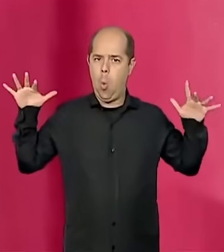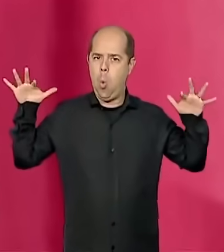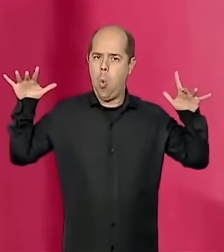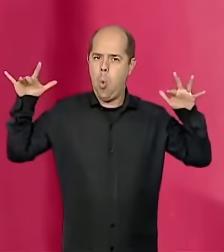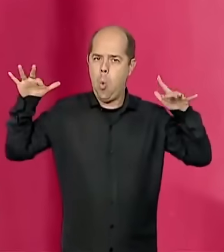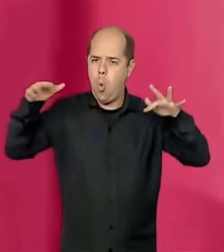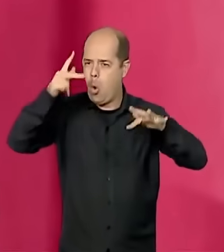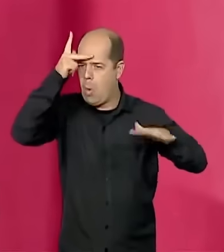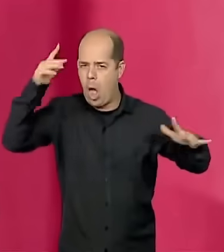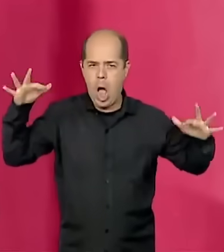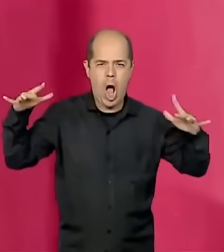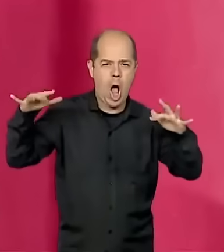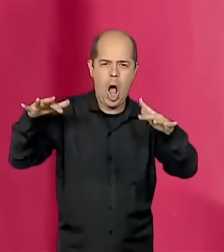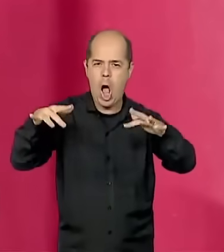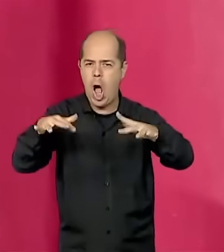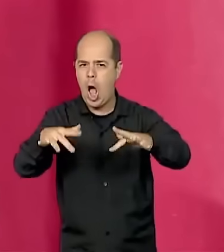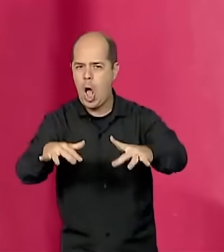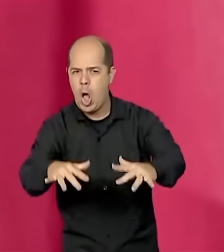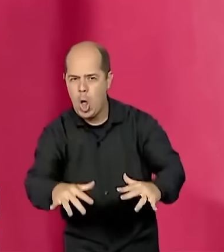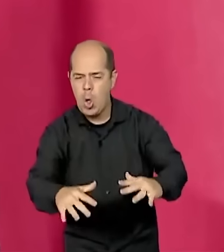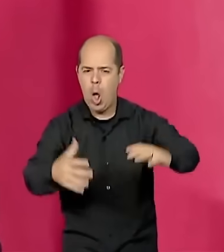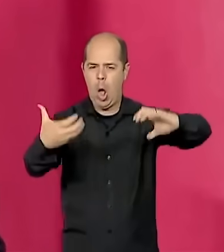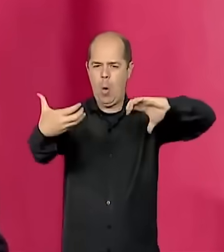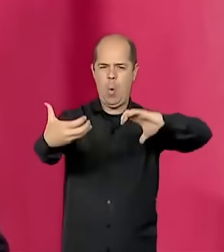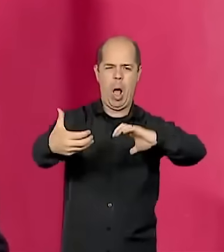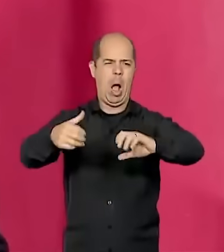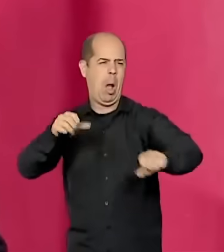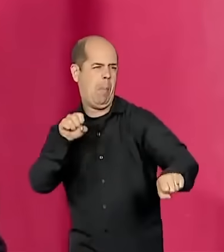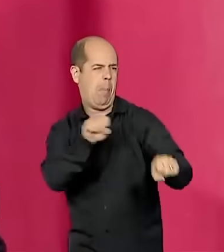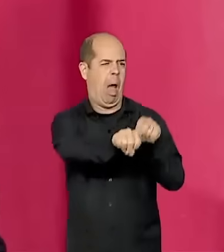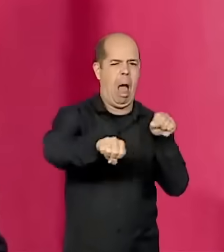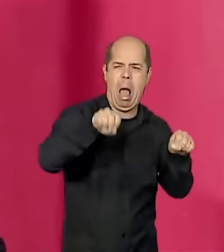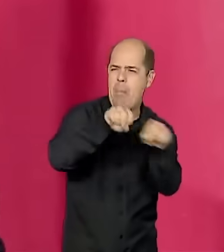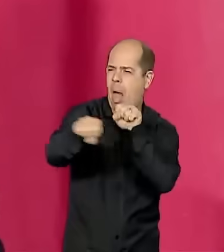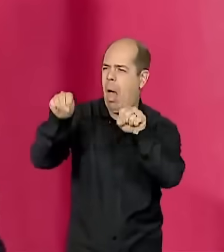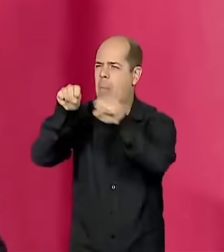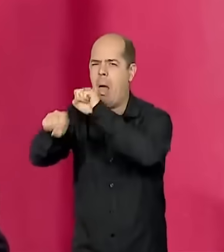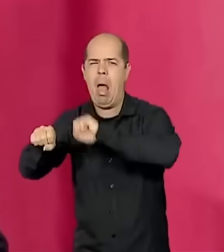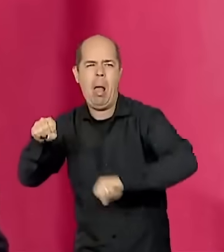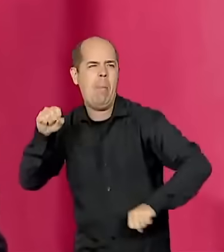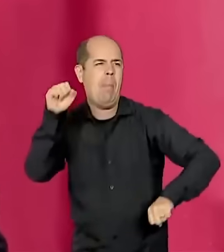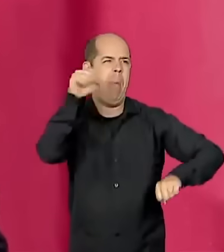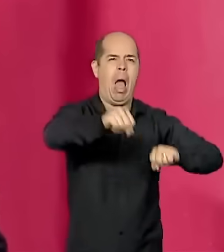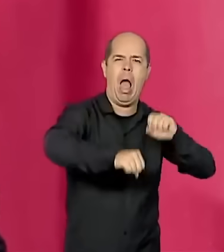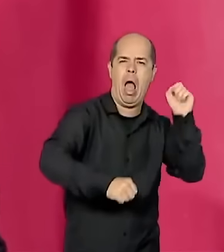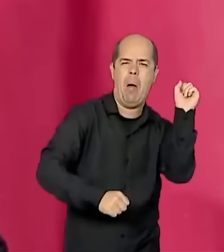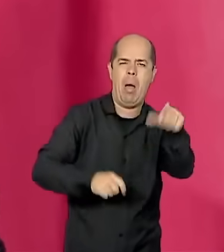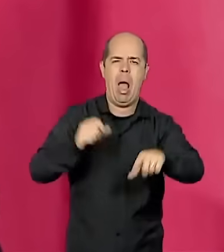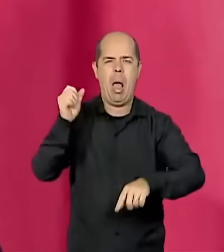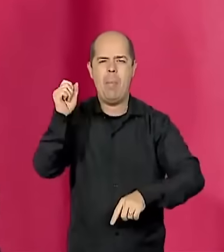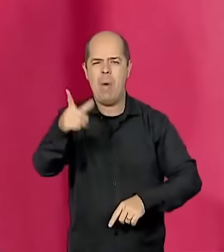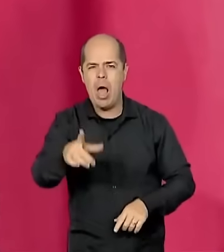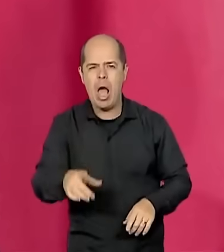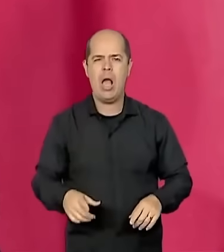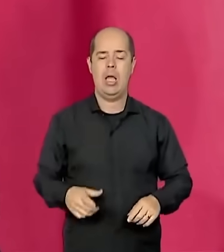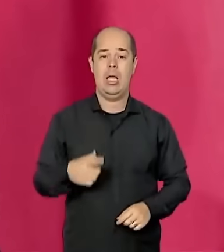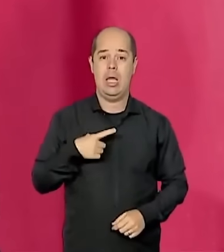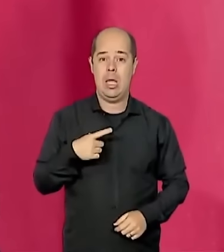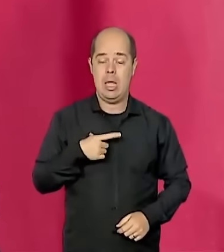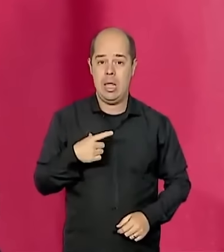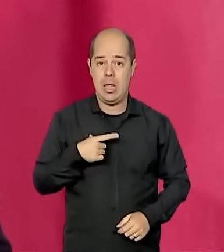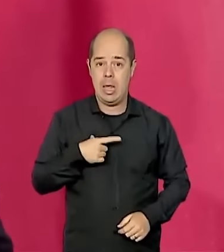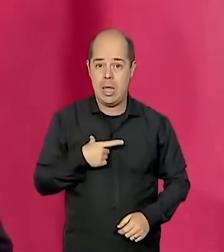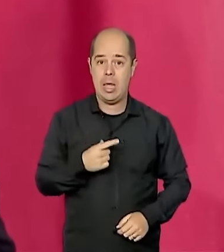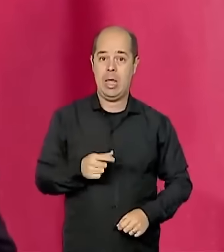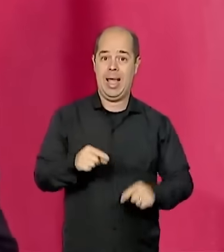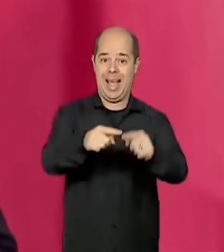desenfreada, destruiu os símbolos da democracia. Não só as janelas do Palácio da Presidência foram